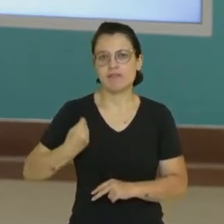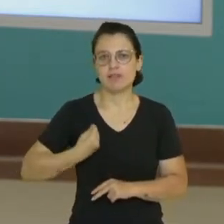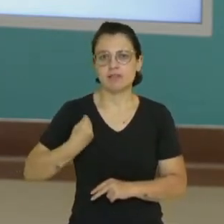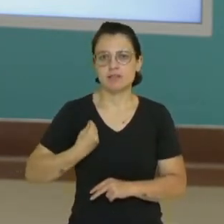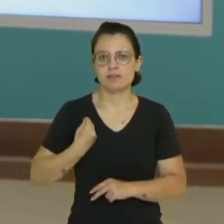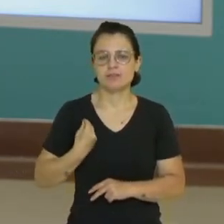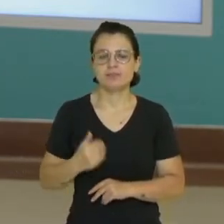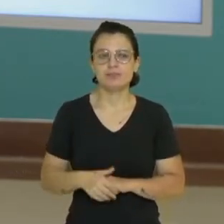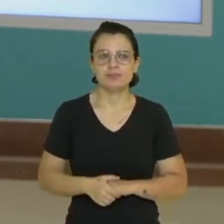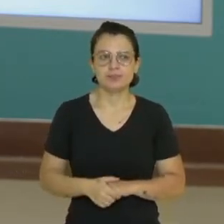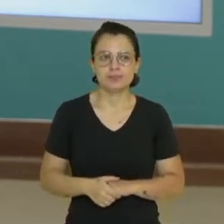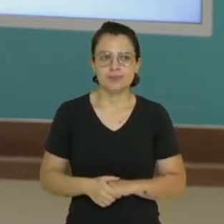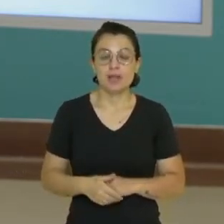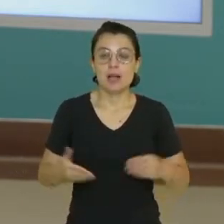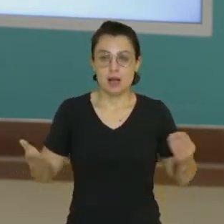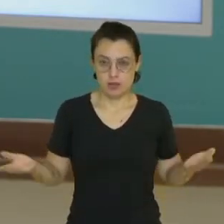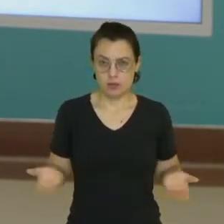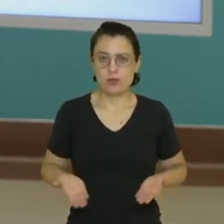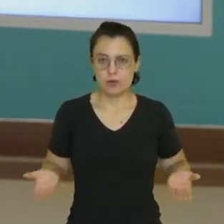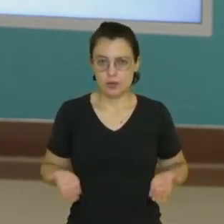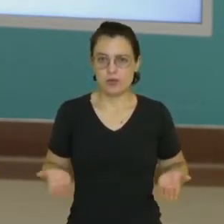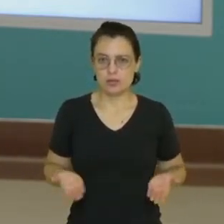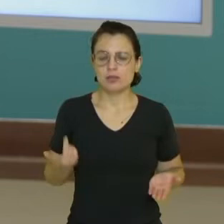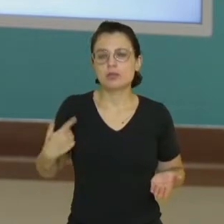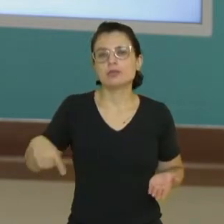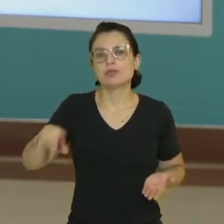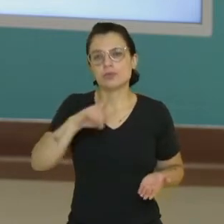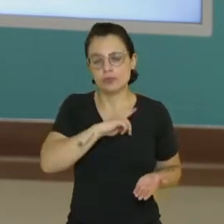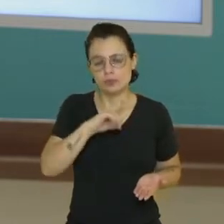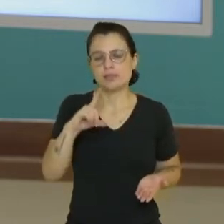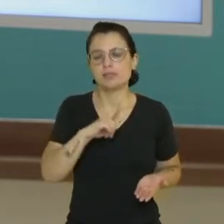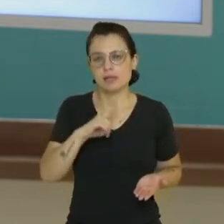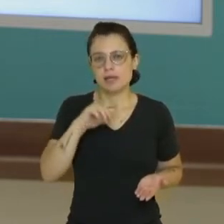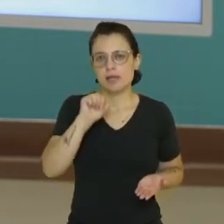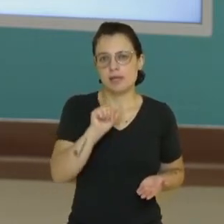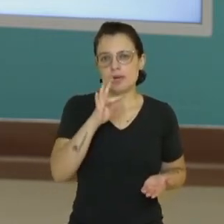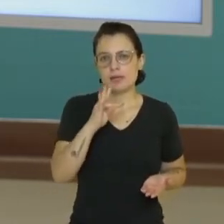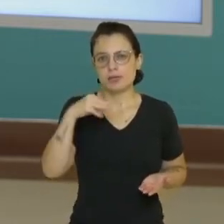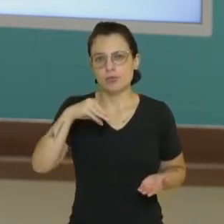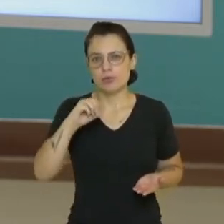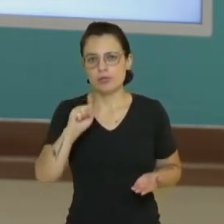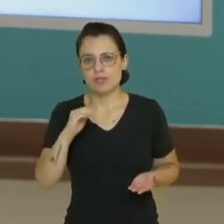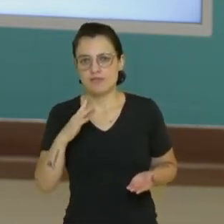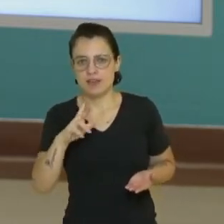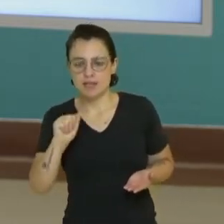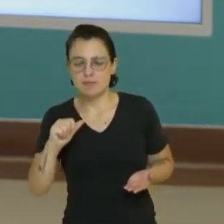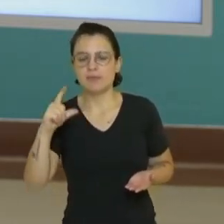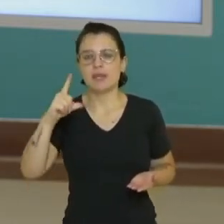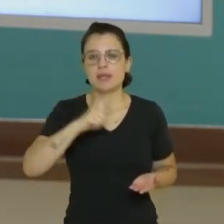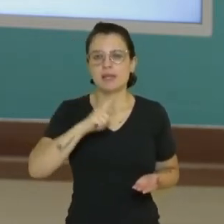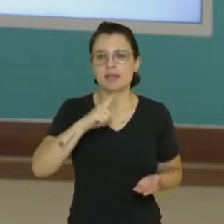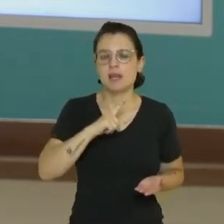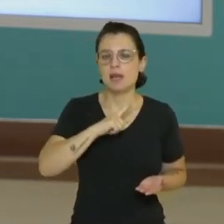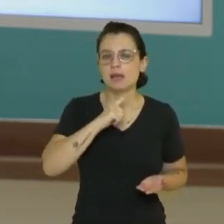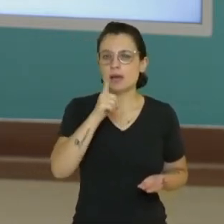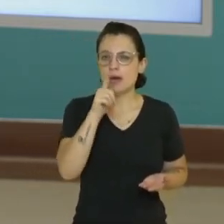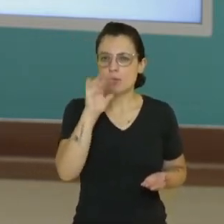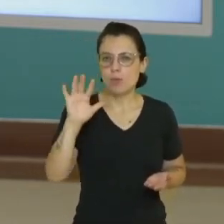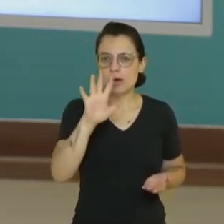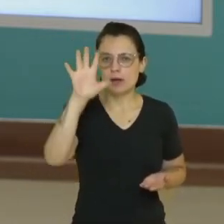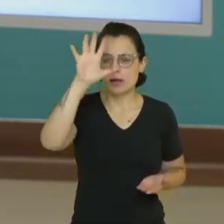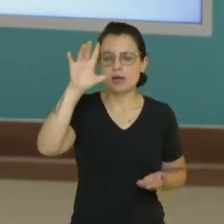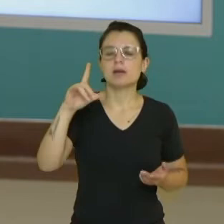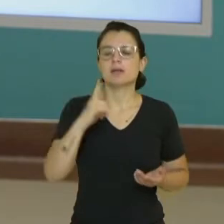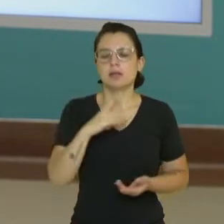estabelecer. Na atualidade, nós temos na nossa atmosfera o vapor de água, o oxigênio e o